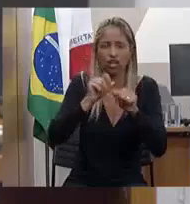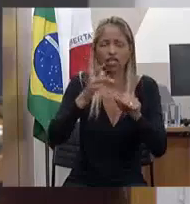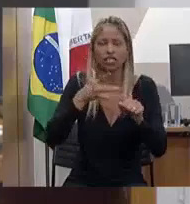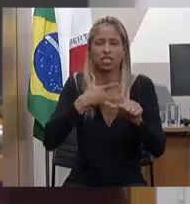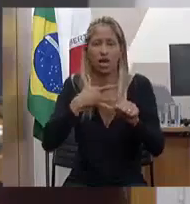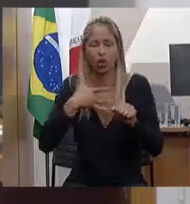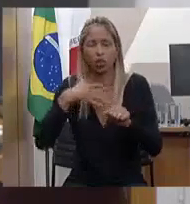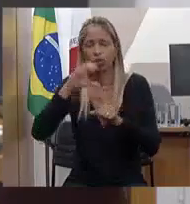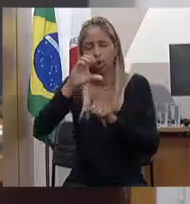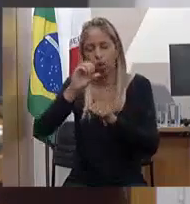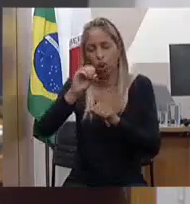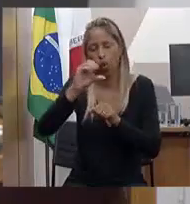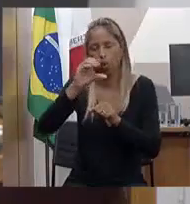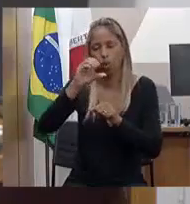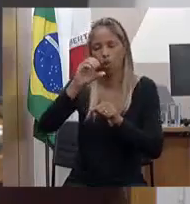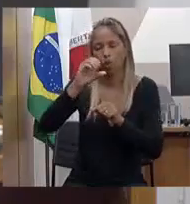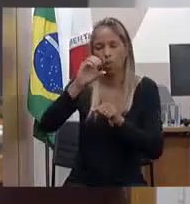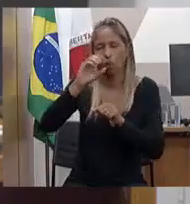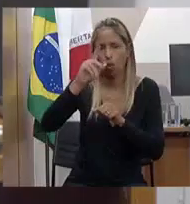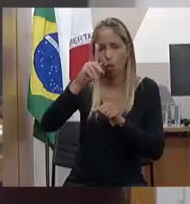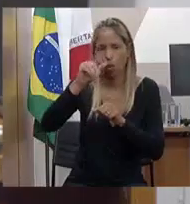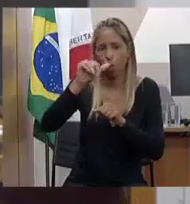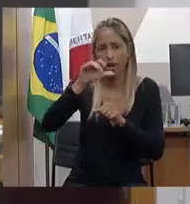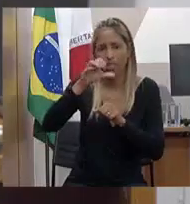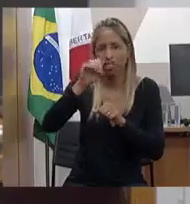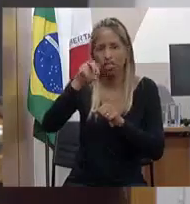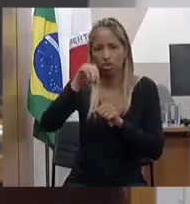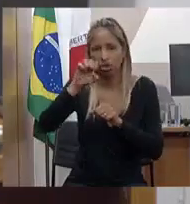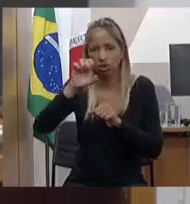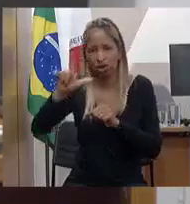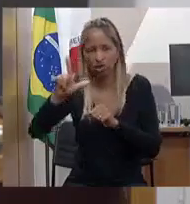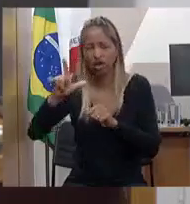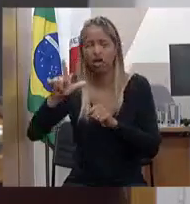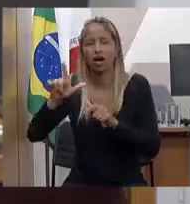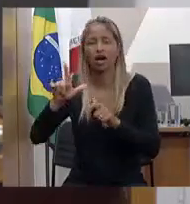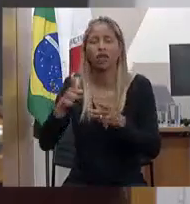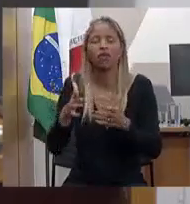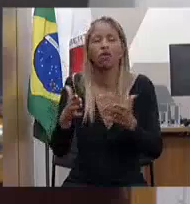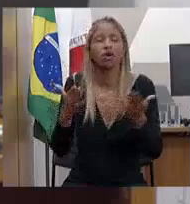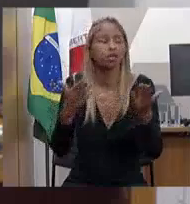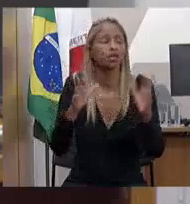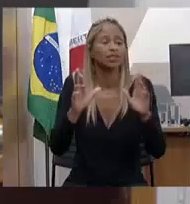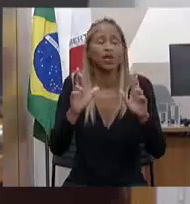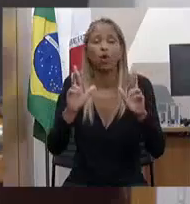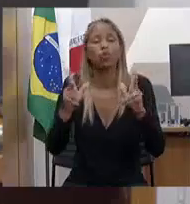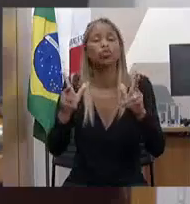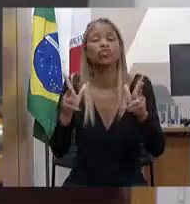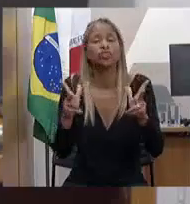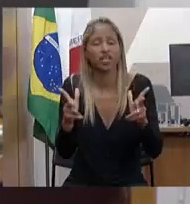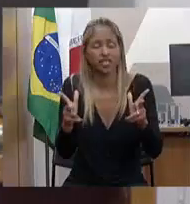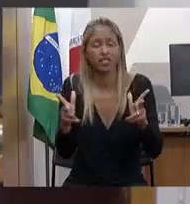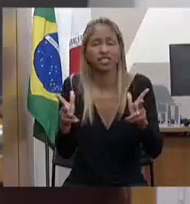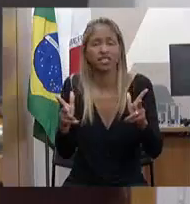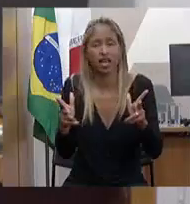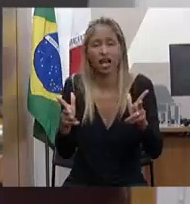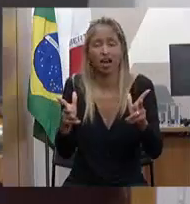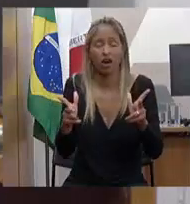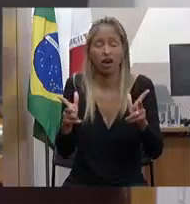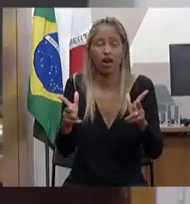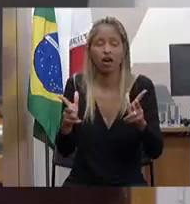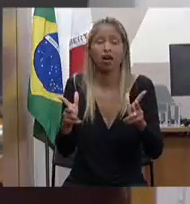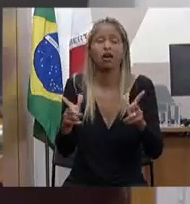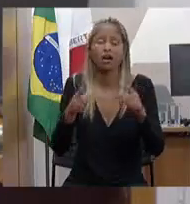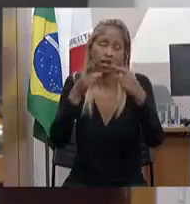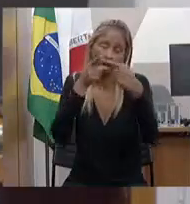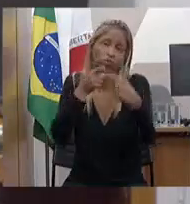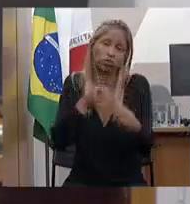ocupacional e pouco saúde do Trabalhador acho que não difere muito então quando você coloca um desafio sim